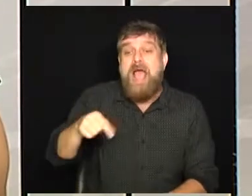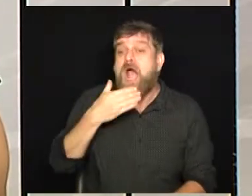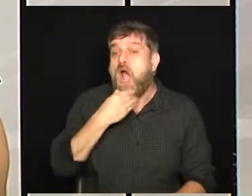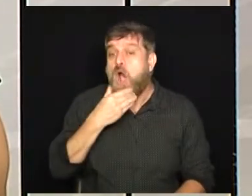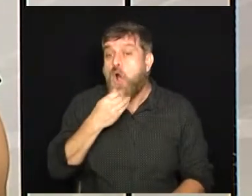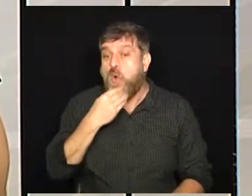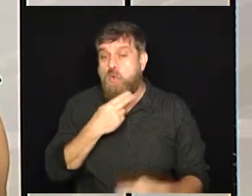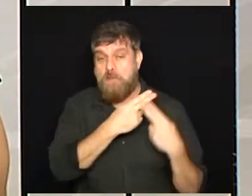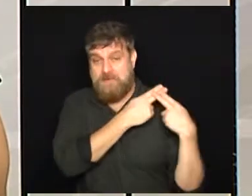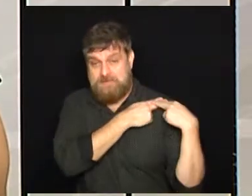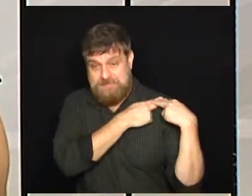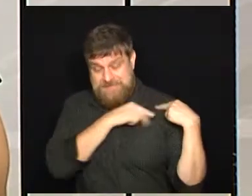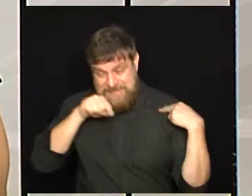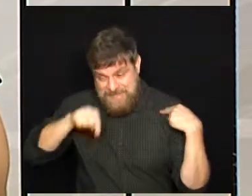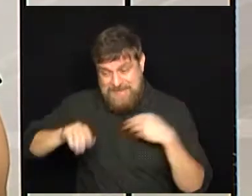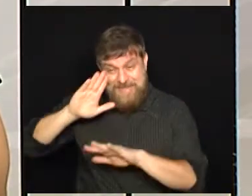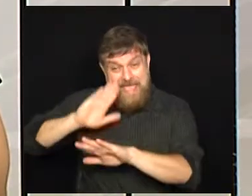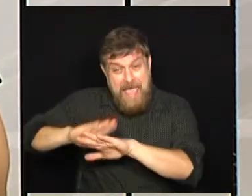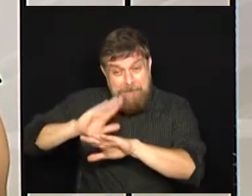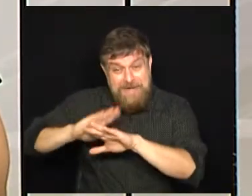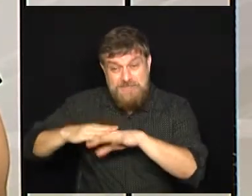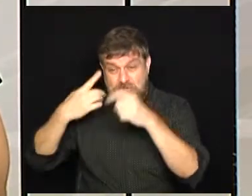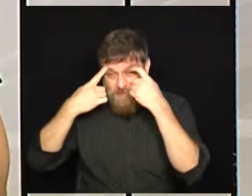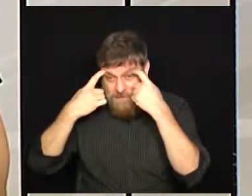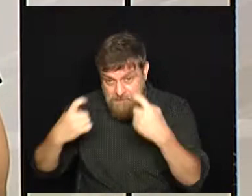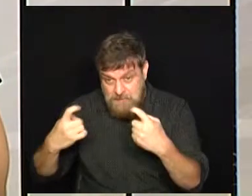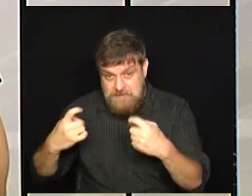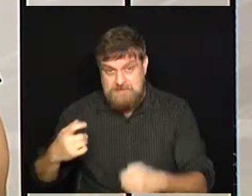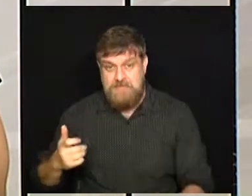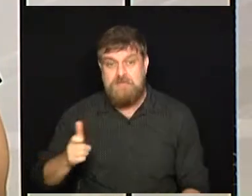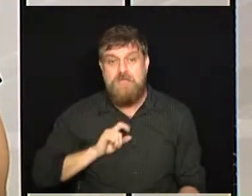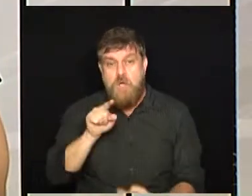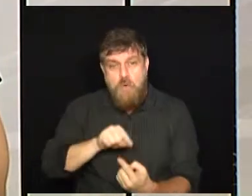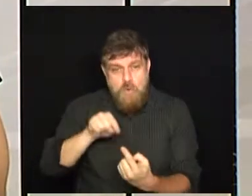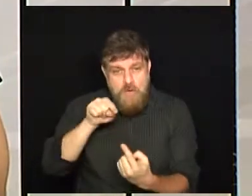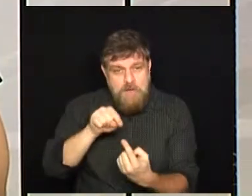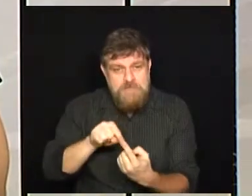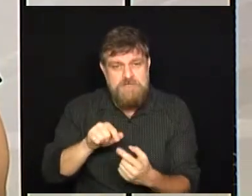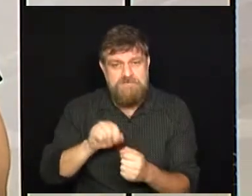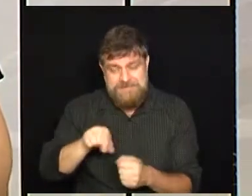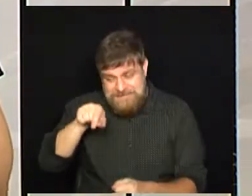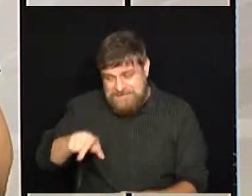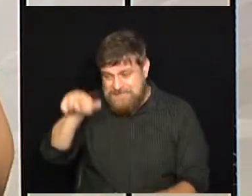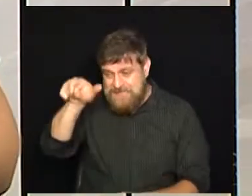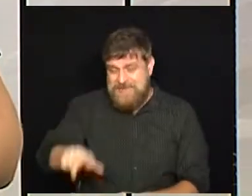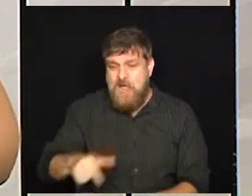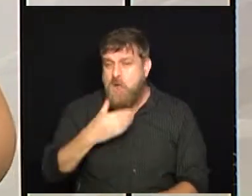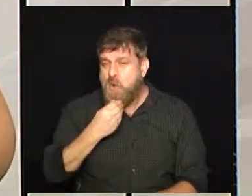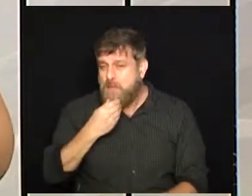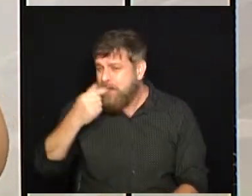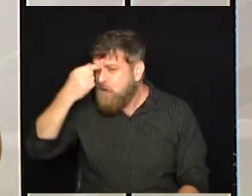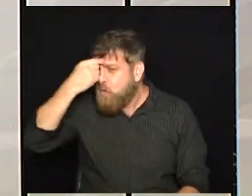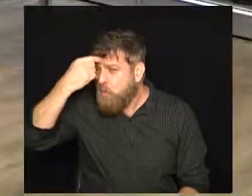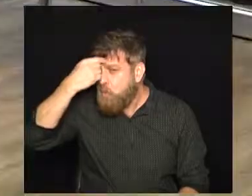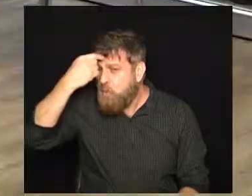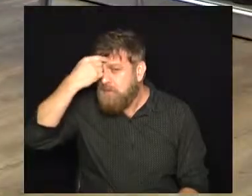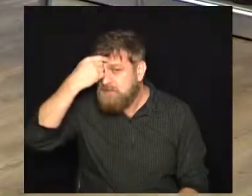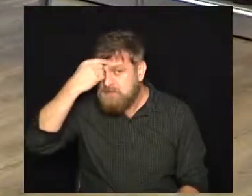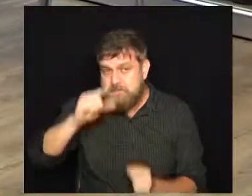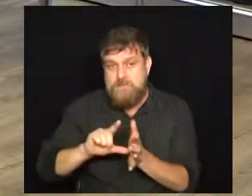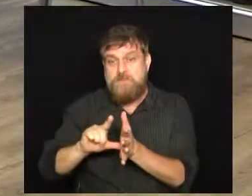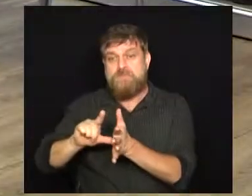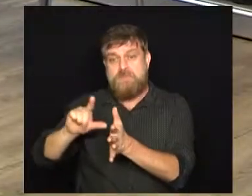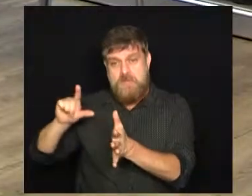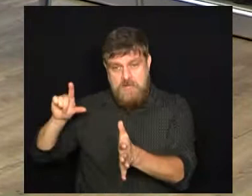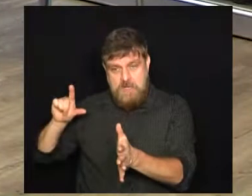e reeducação ao autor de violência. O objetivo é promover uma conscientização, mas você estava falando que antes do